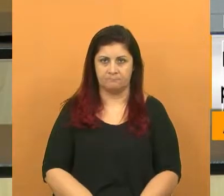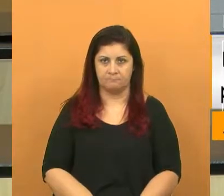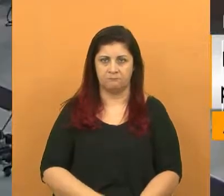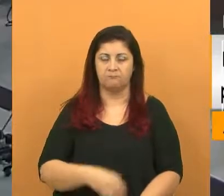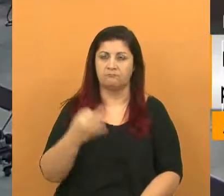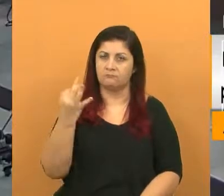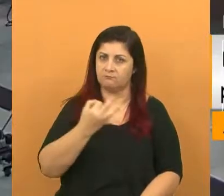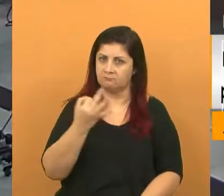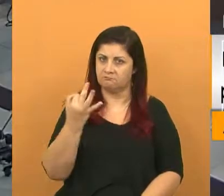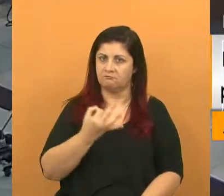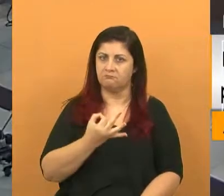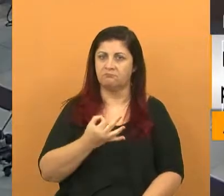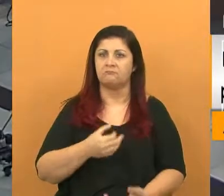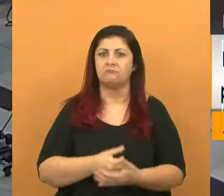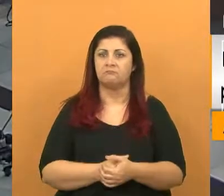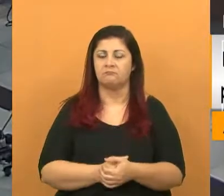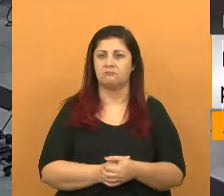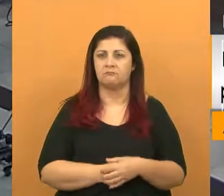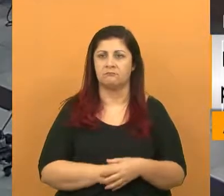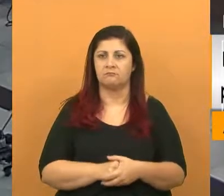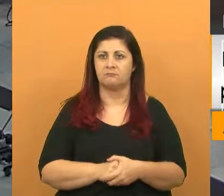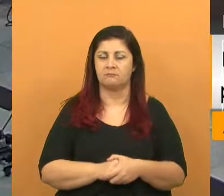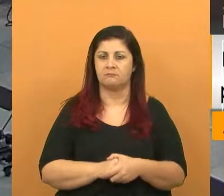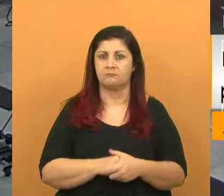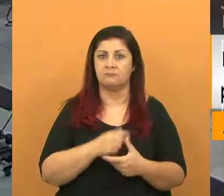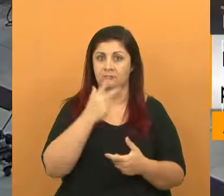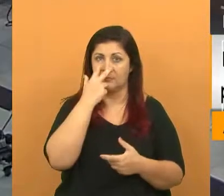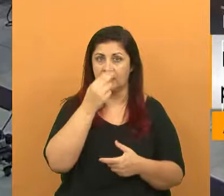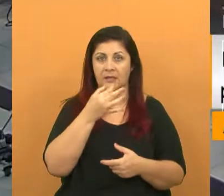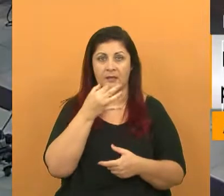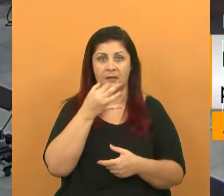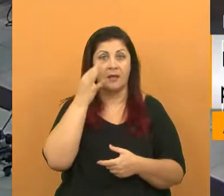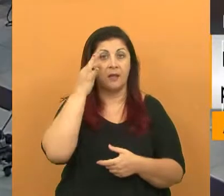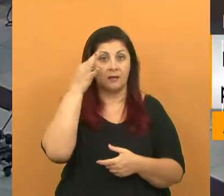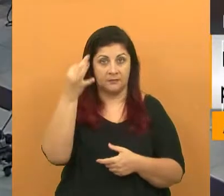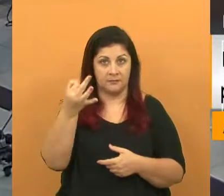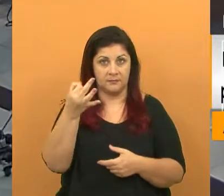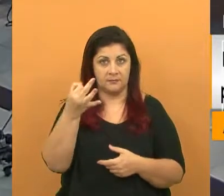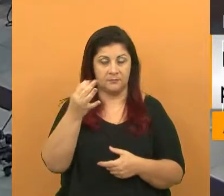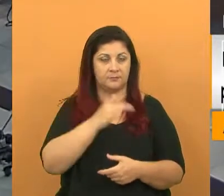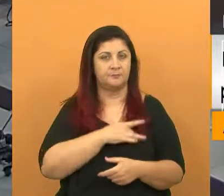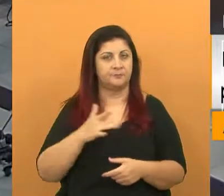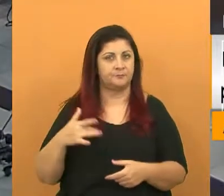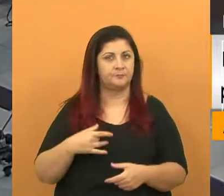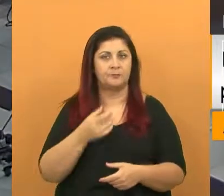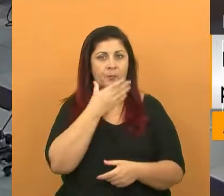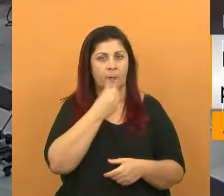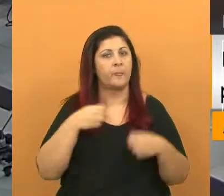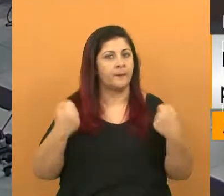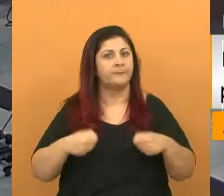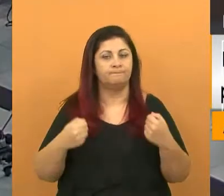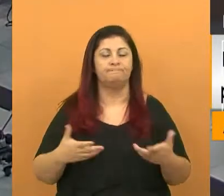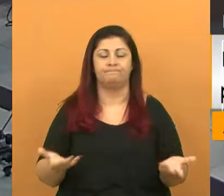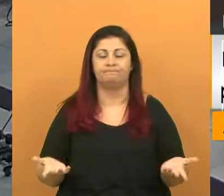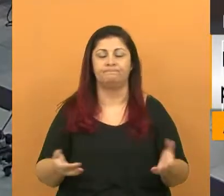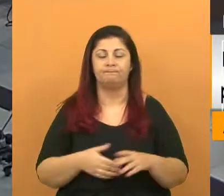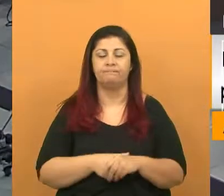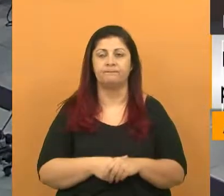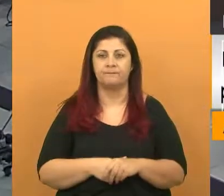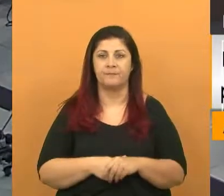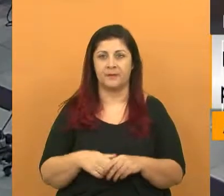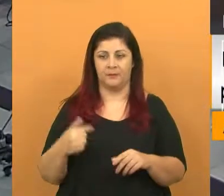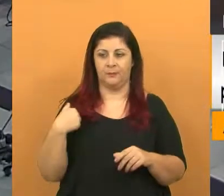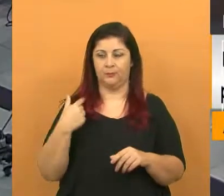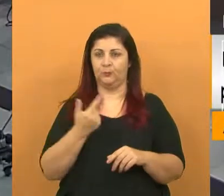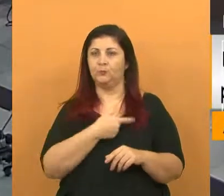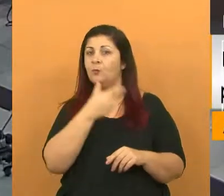Perfeito, vereadora Márcia, e é isso mesmo, acho que a atenção à saúde do homem ela precisa ser um pouco mais focada para que nós,